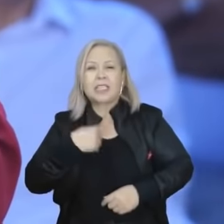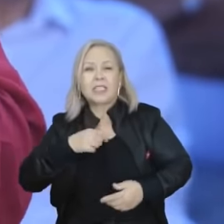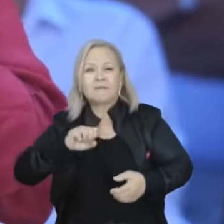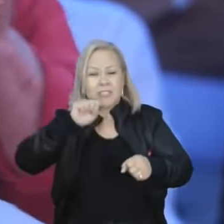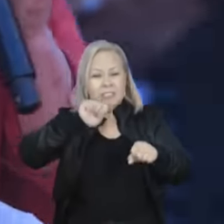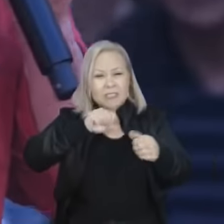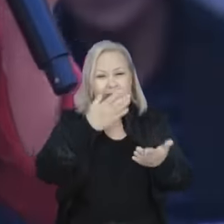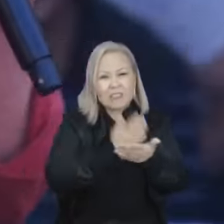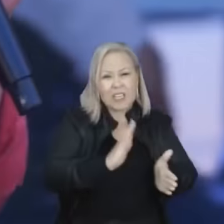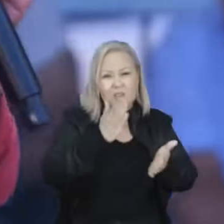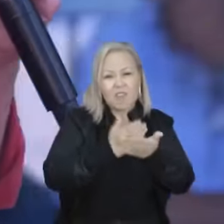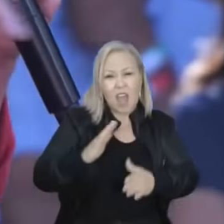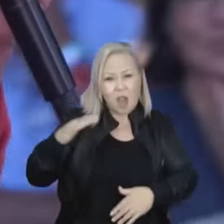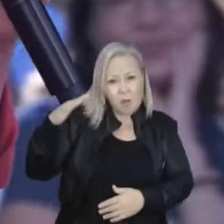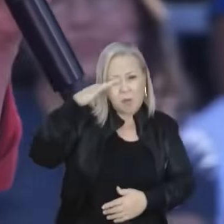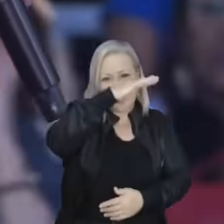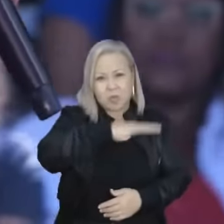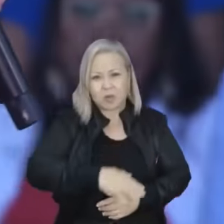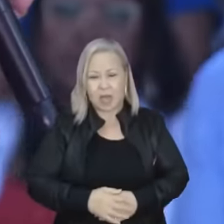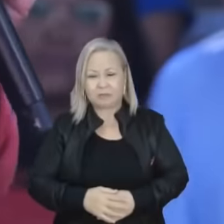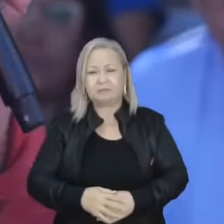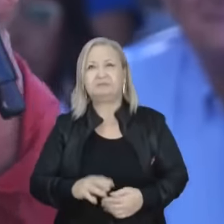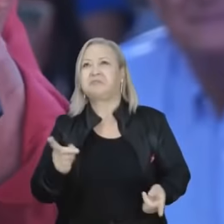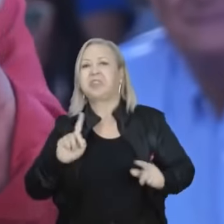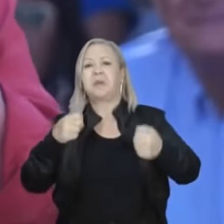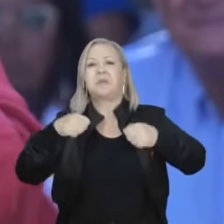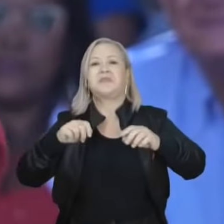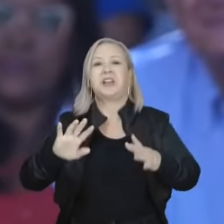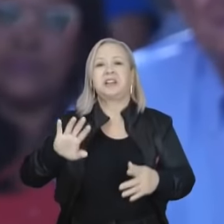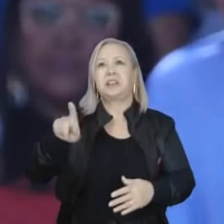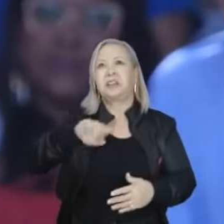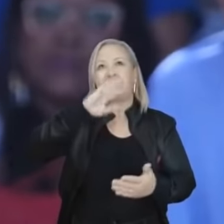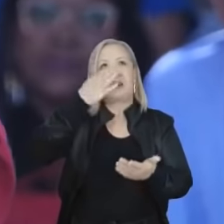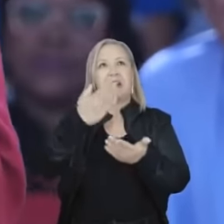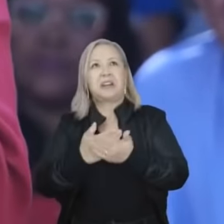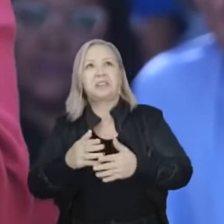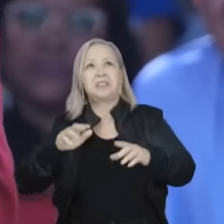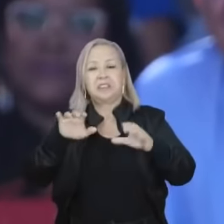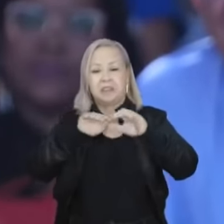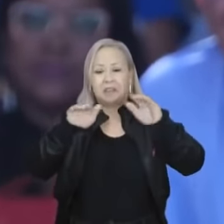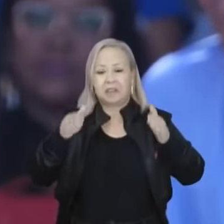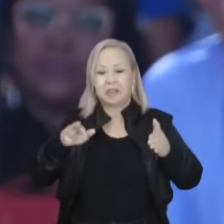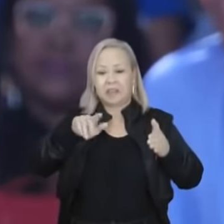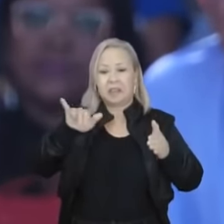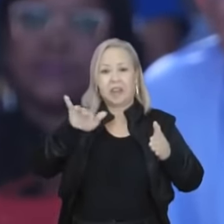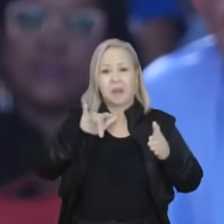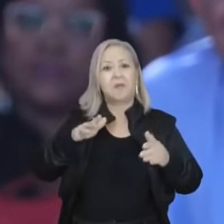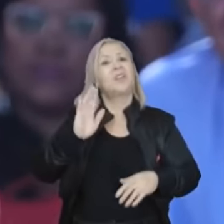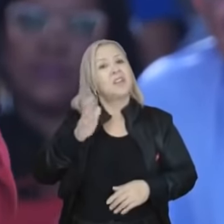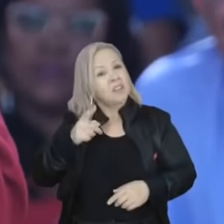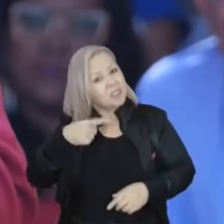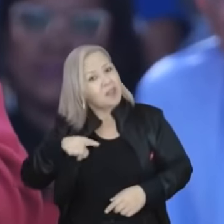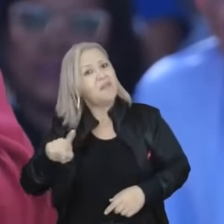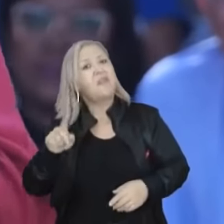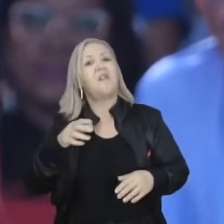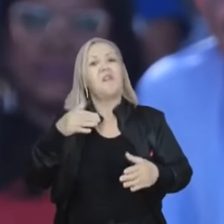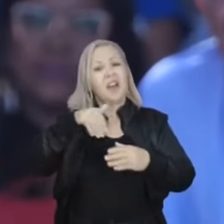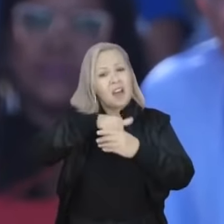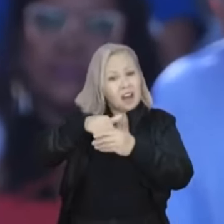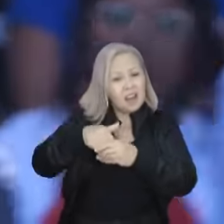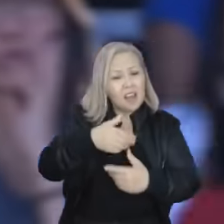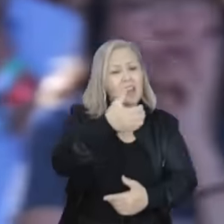Bolsonaro. Não adianta dizer que não acredita na urna eletrônica. Ele já foi eleito em 98, já foi eleito em